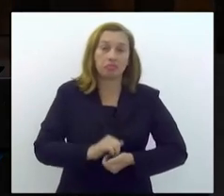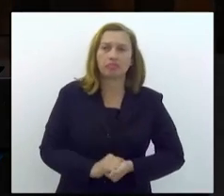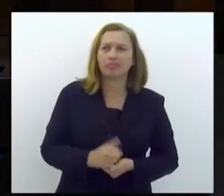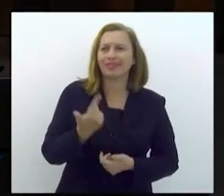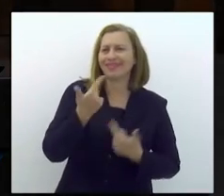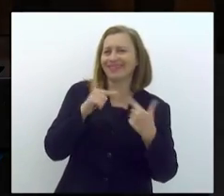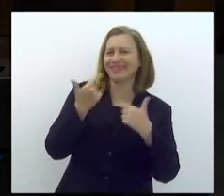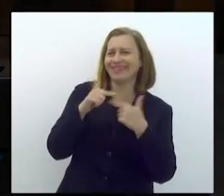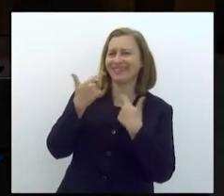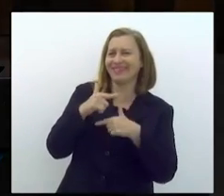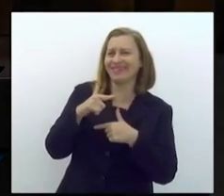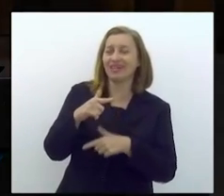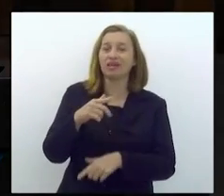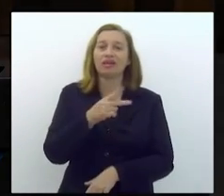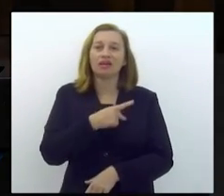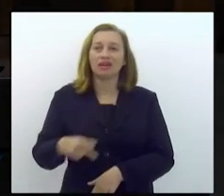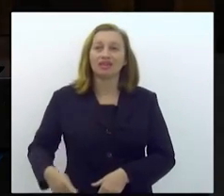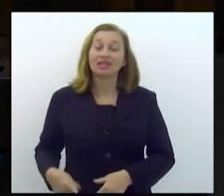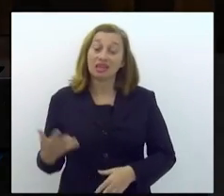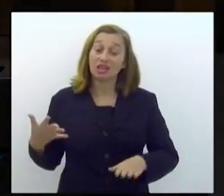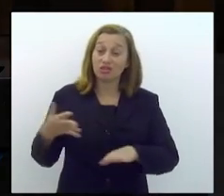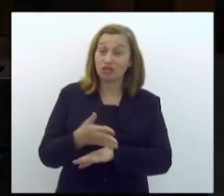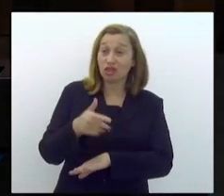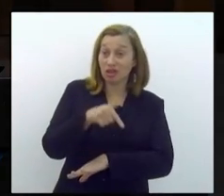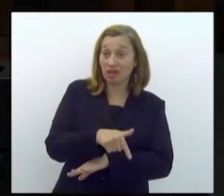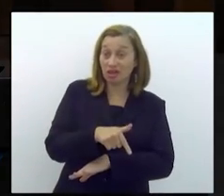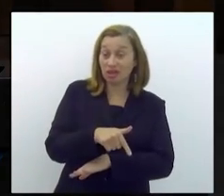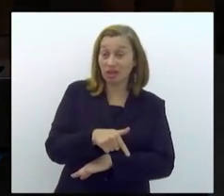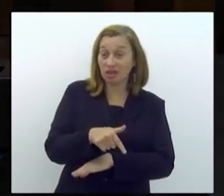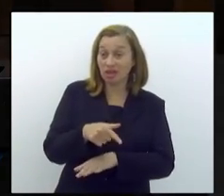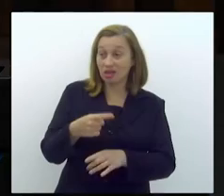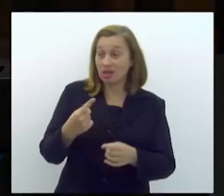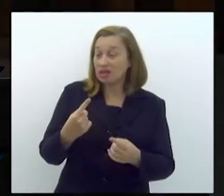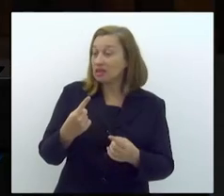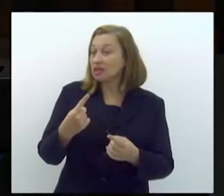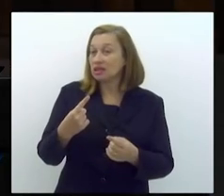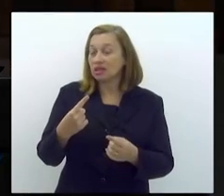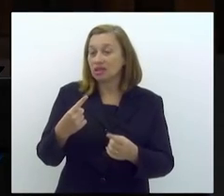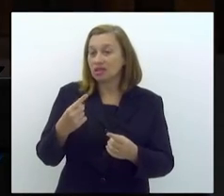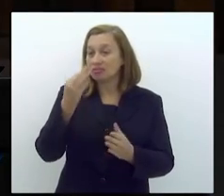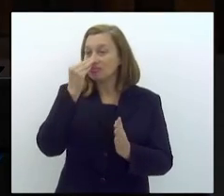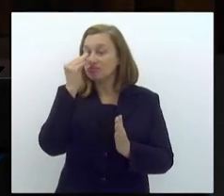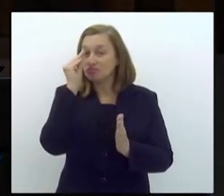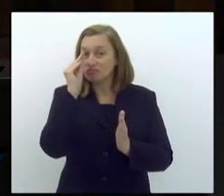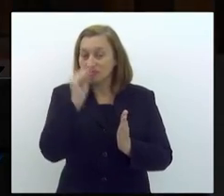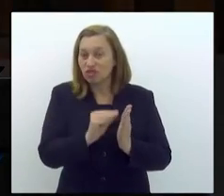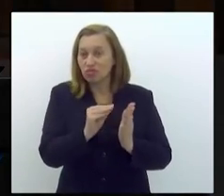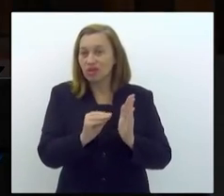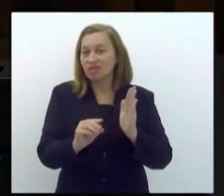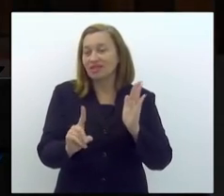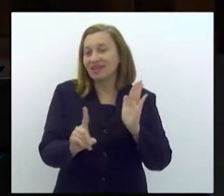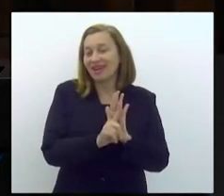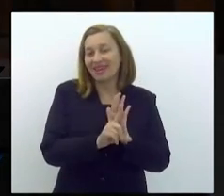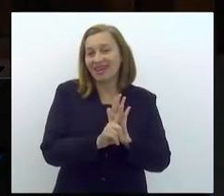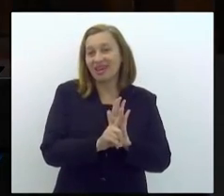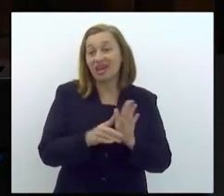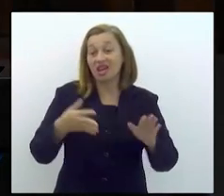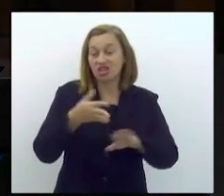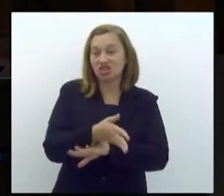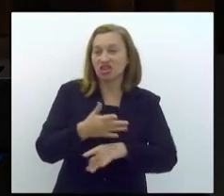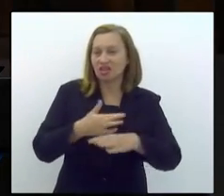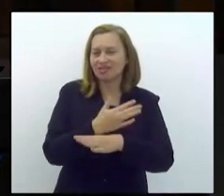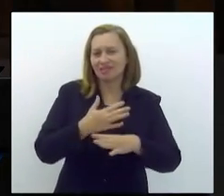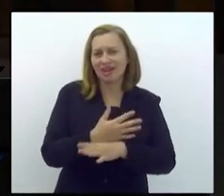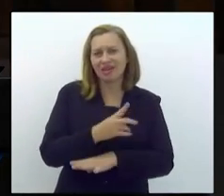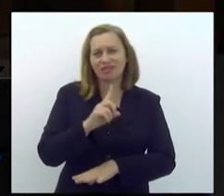é engraçado presidente que ele já chega aqui descumprindo a lei ele já chega na nossa cidade que a gente sabe que não é